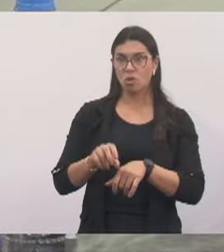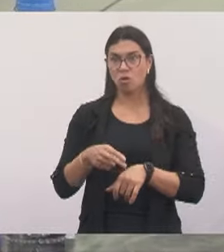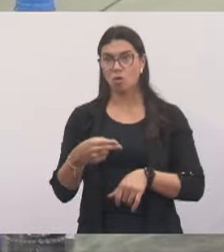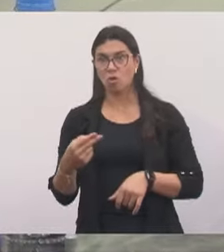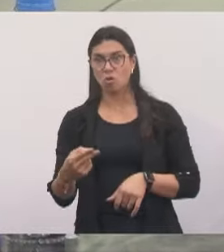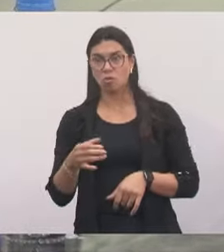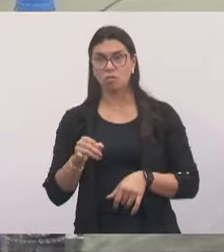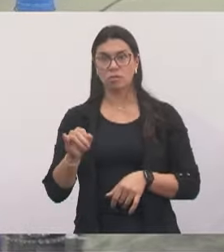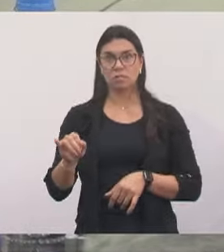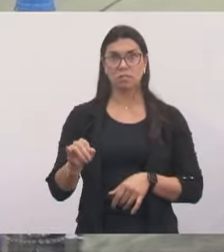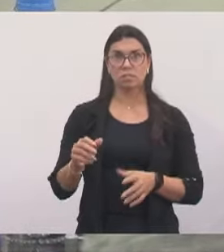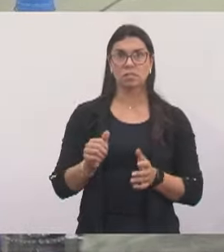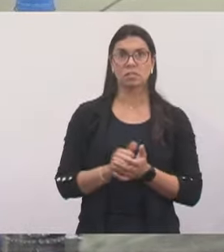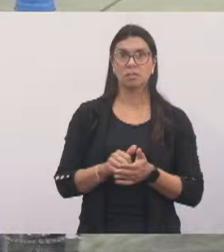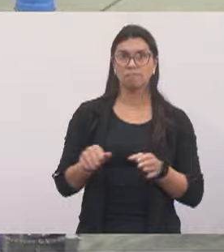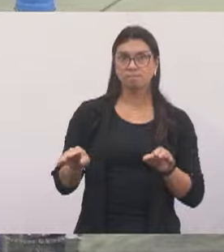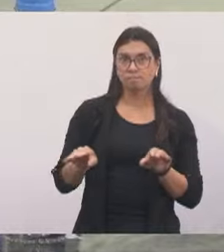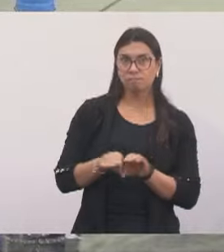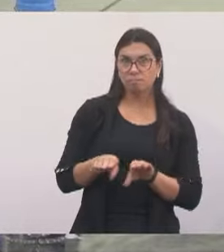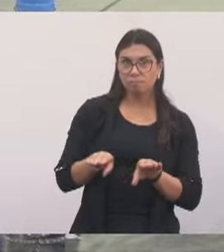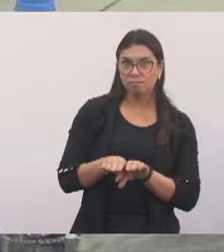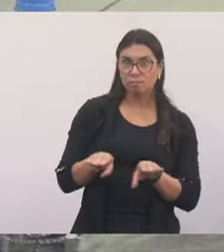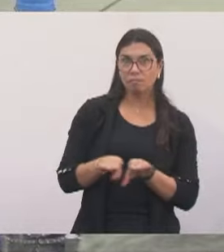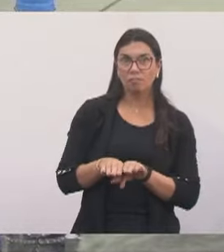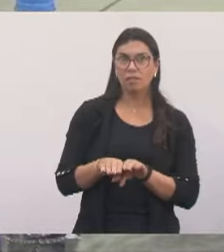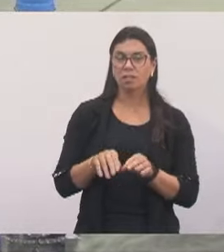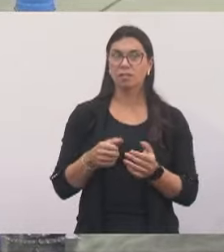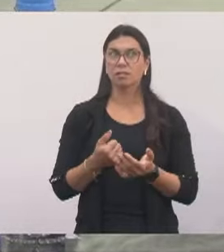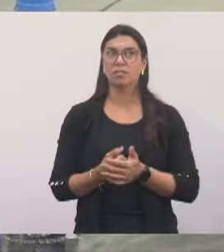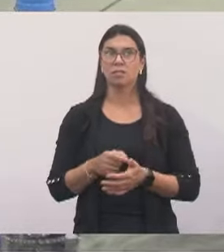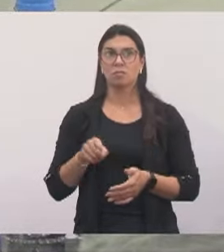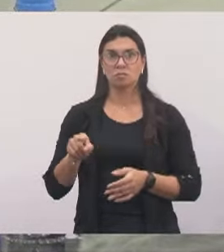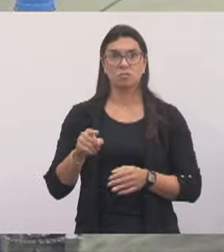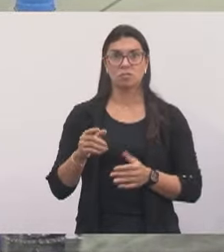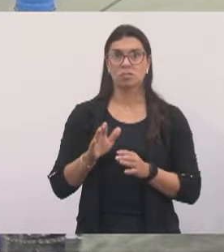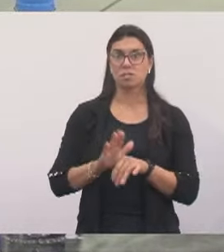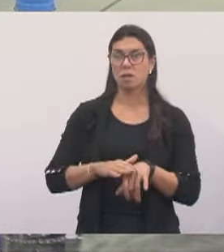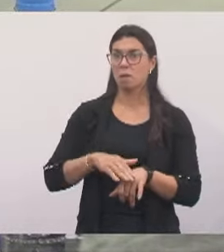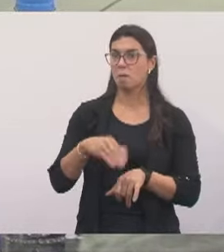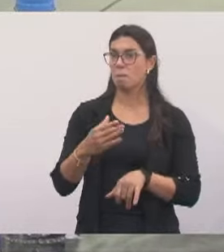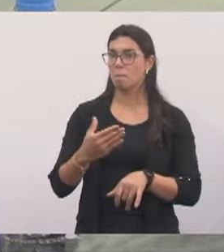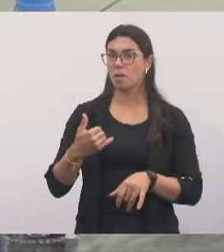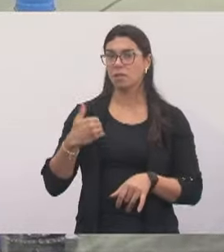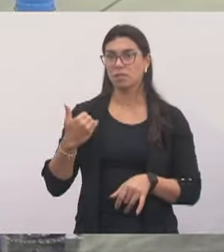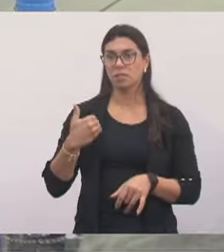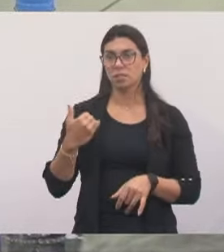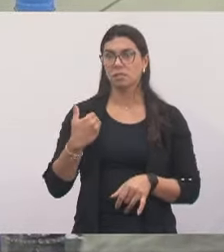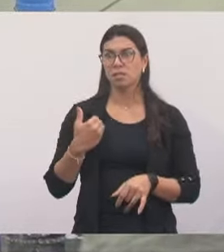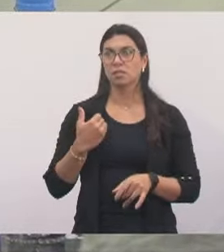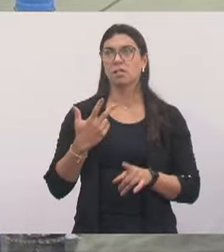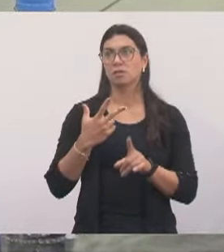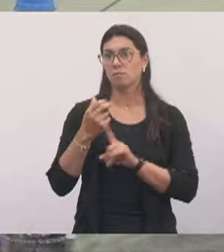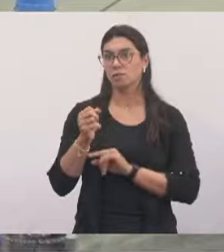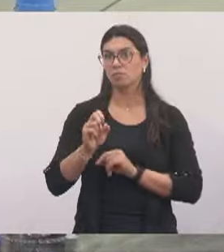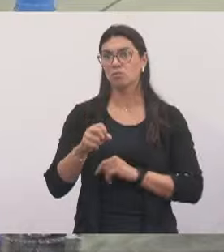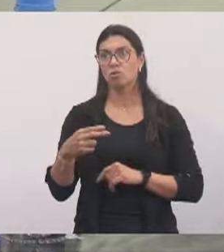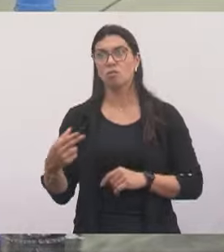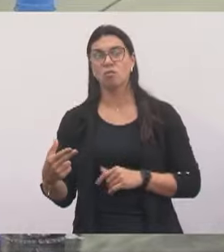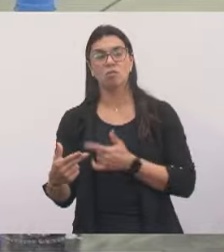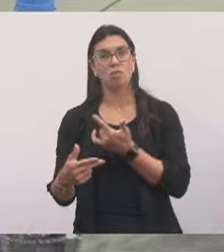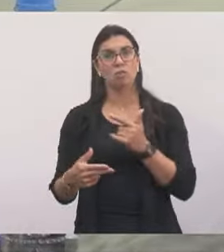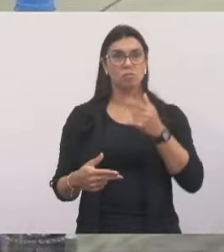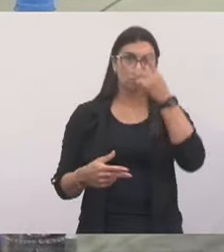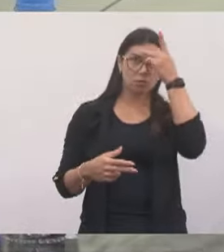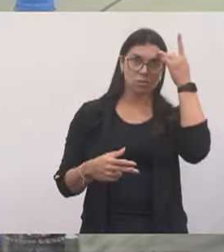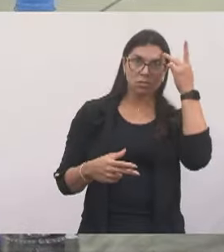empatar o voto, ou você ser mais velho, você ganha, ou ser mais novo, mais velho, ganha de você.